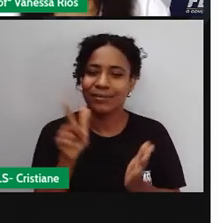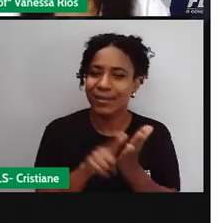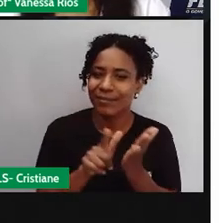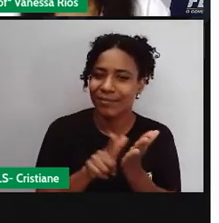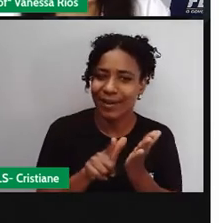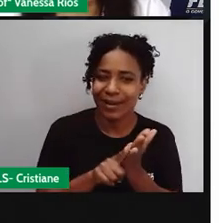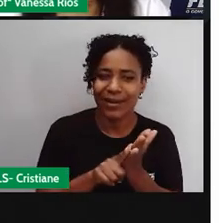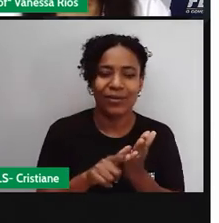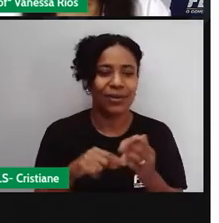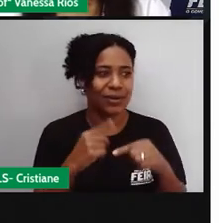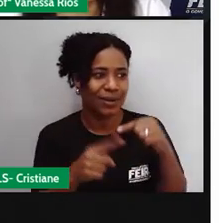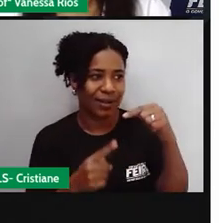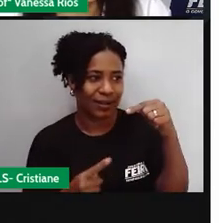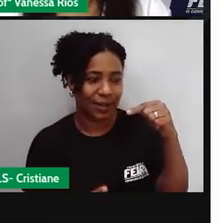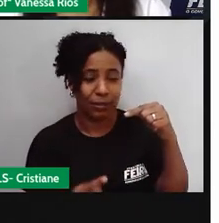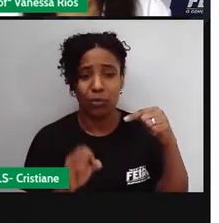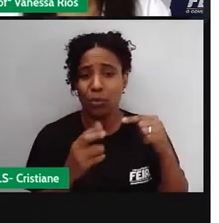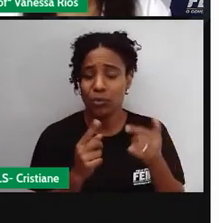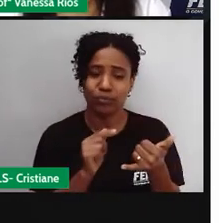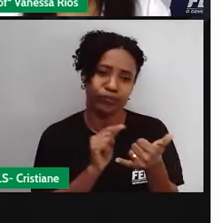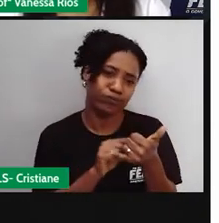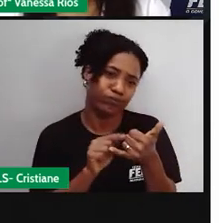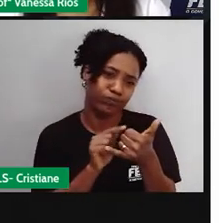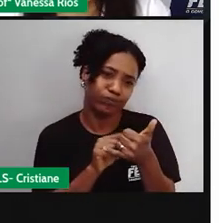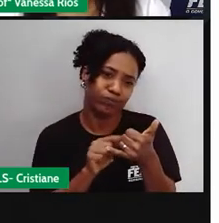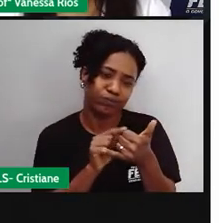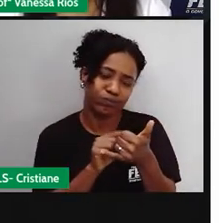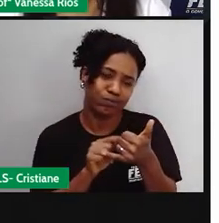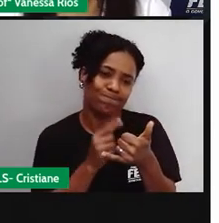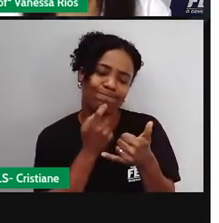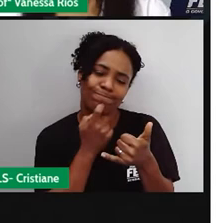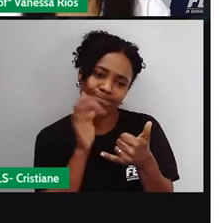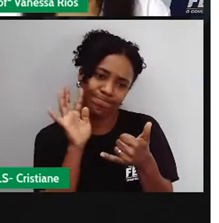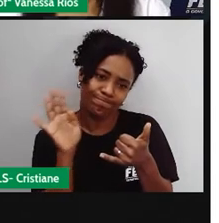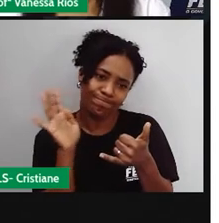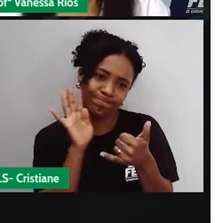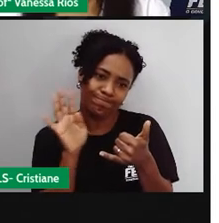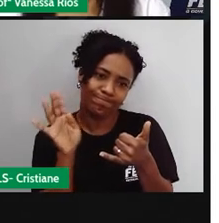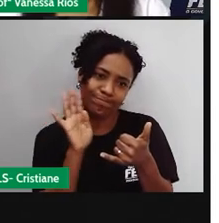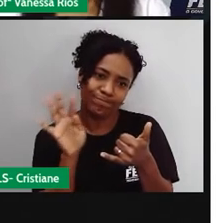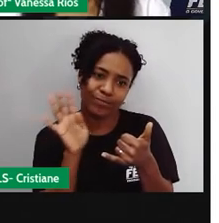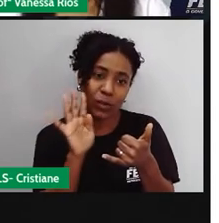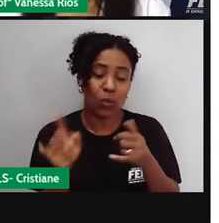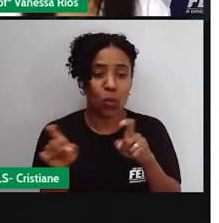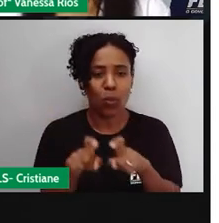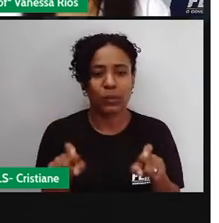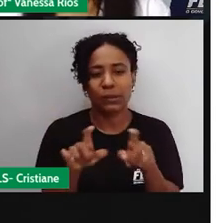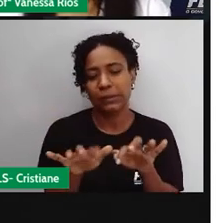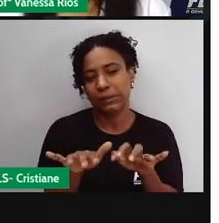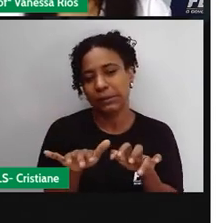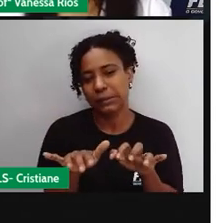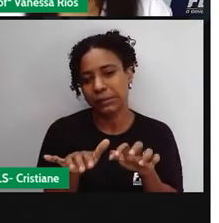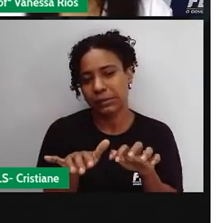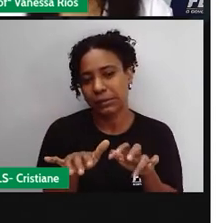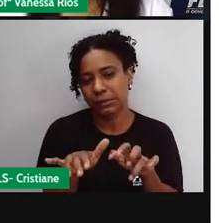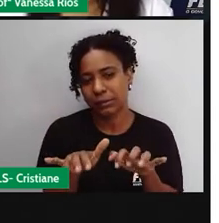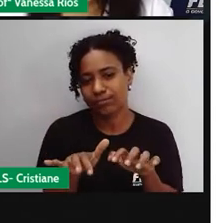mesmo um celular ou computador, para quando a inspiração vier, você começar a escrever. Então, é importante aí